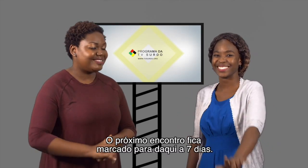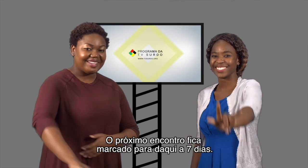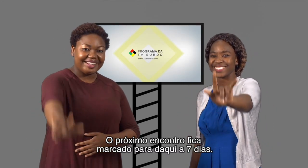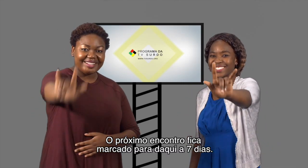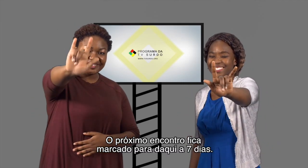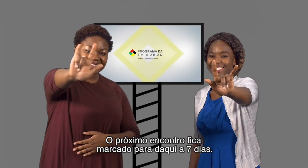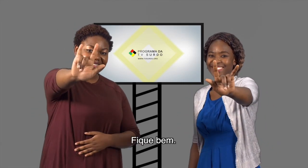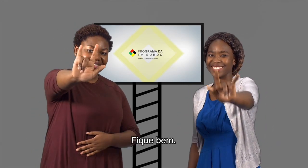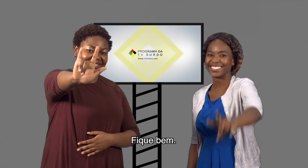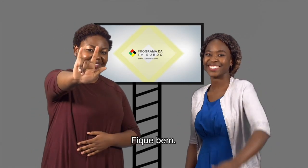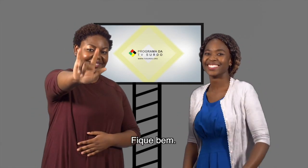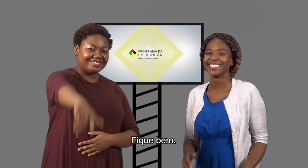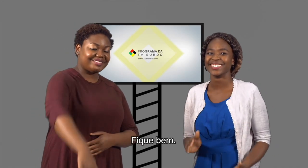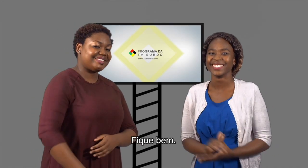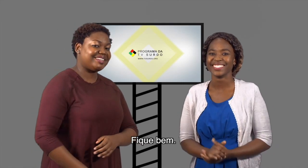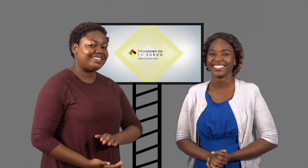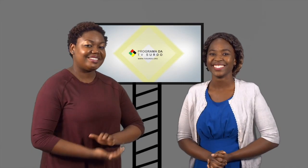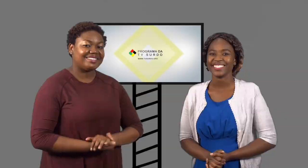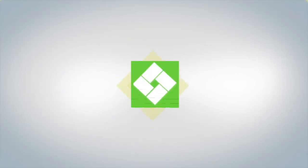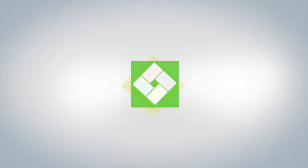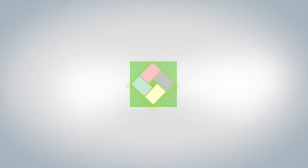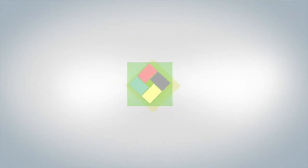a sete dias. Fique bem!